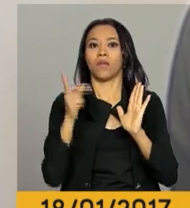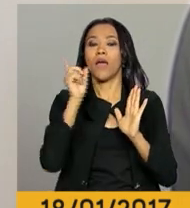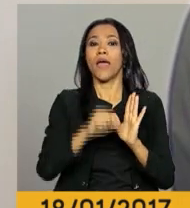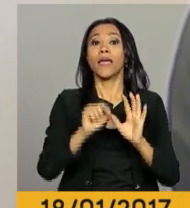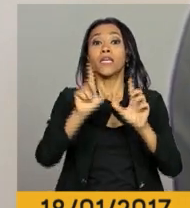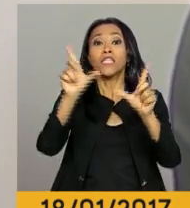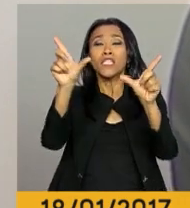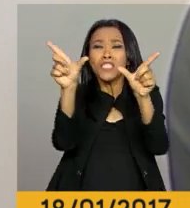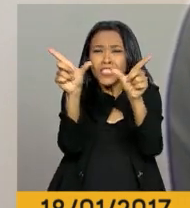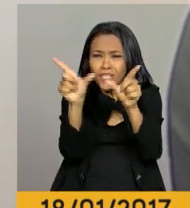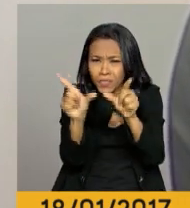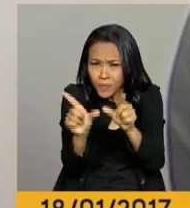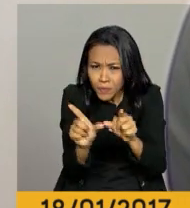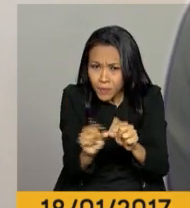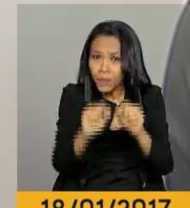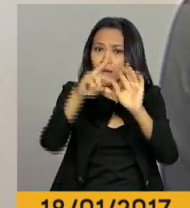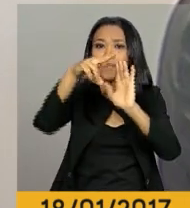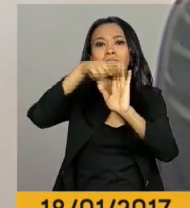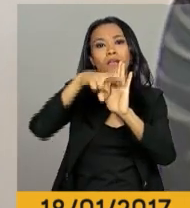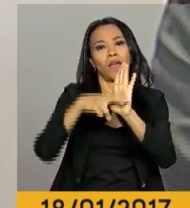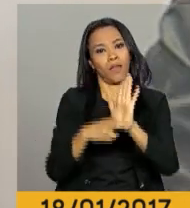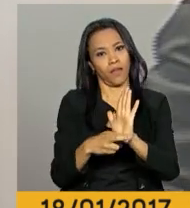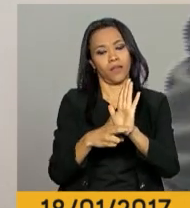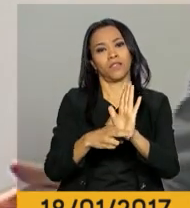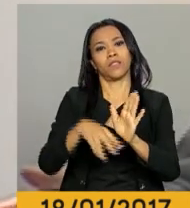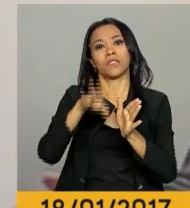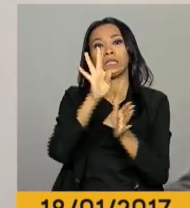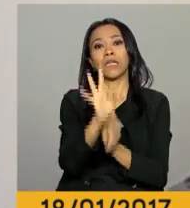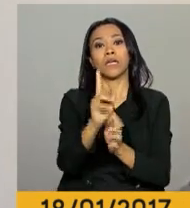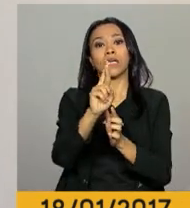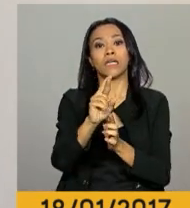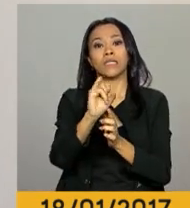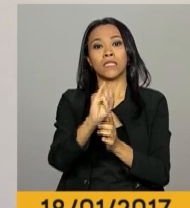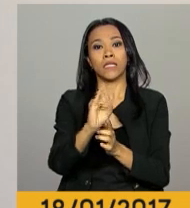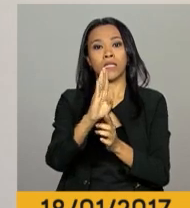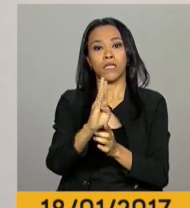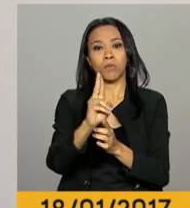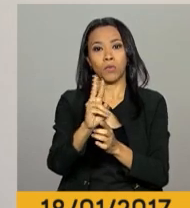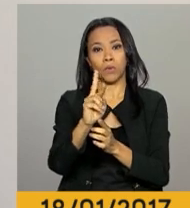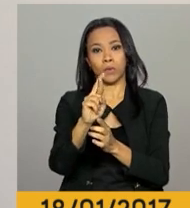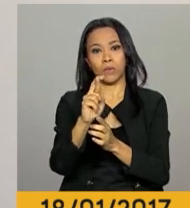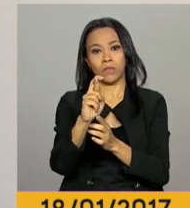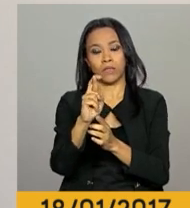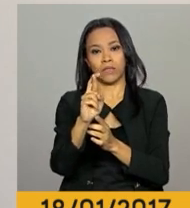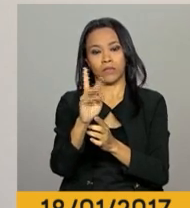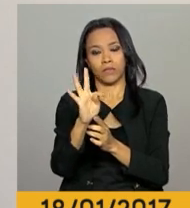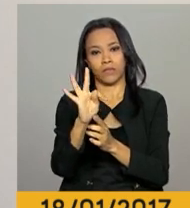tributário portanto fazer uma reforma tributária que simplifique o nosso